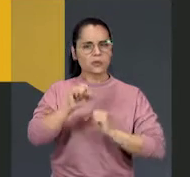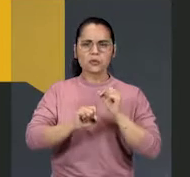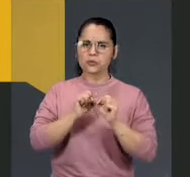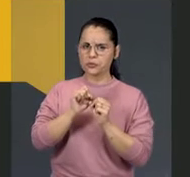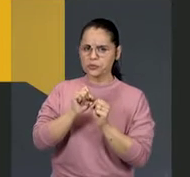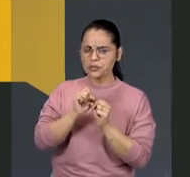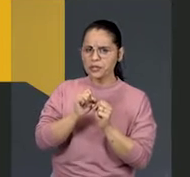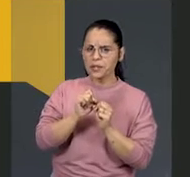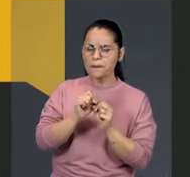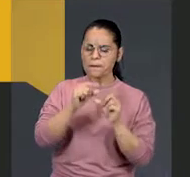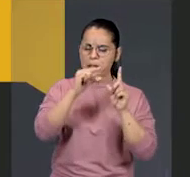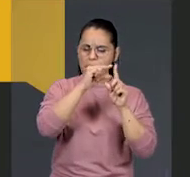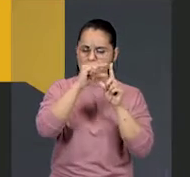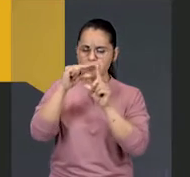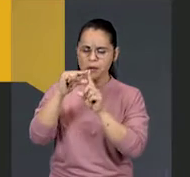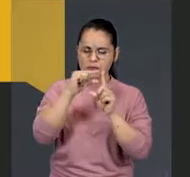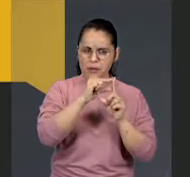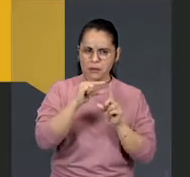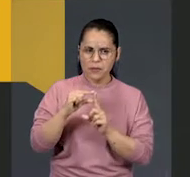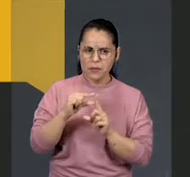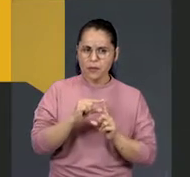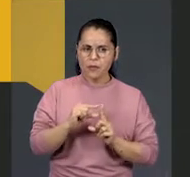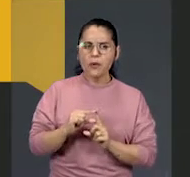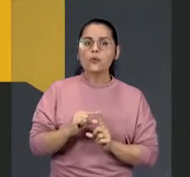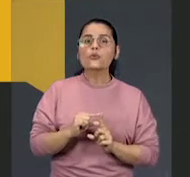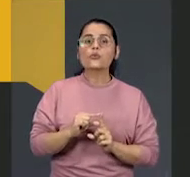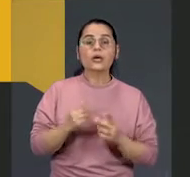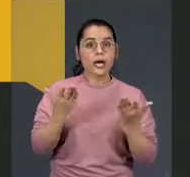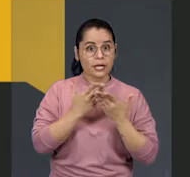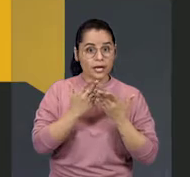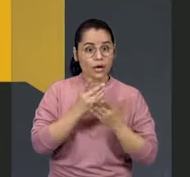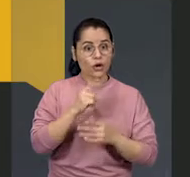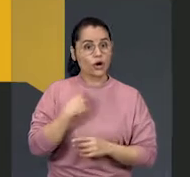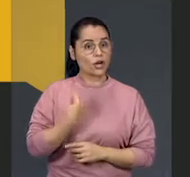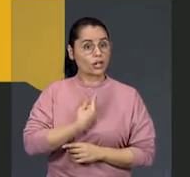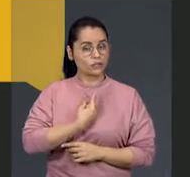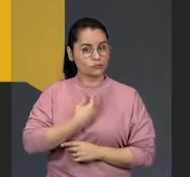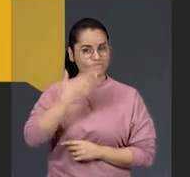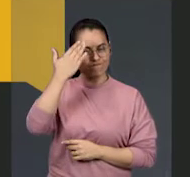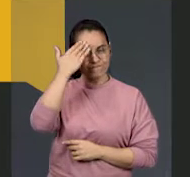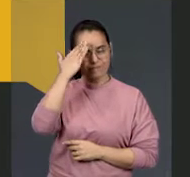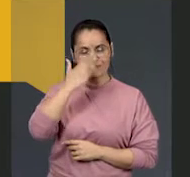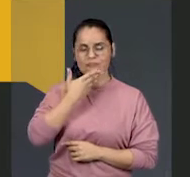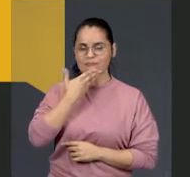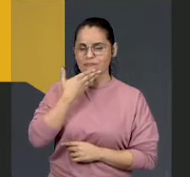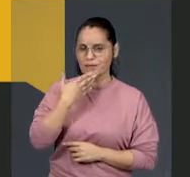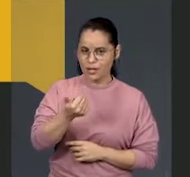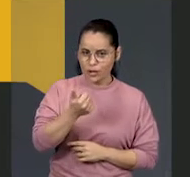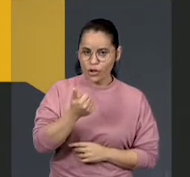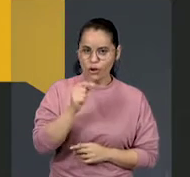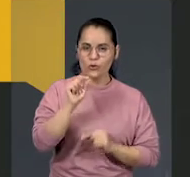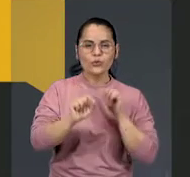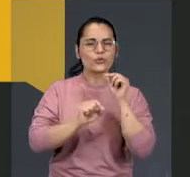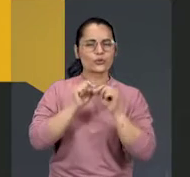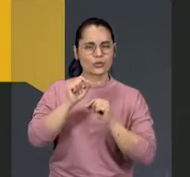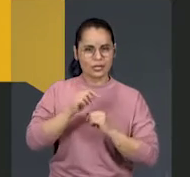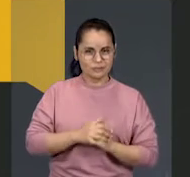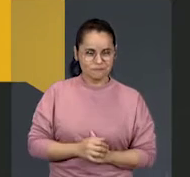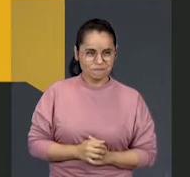alguns termos, algumas palavras que agora a gente vai ter uma compreensão um pouco melhor. Vamos